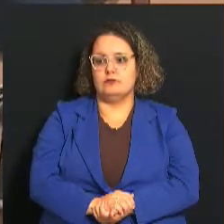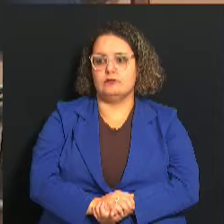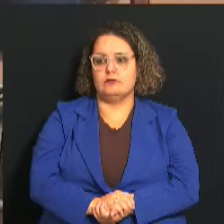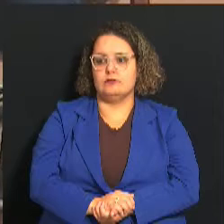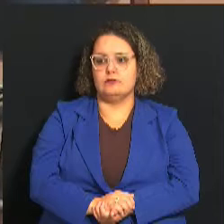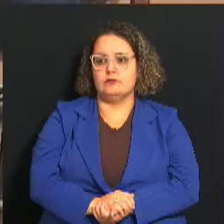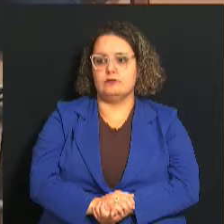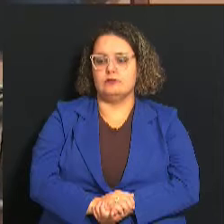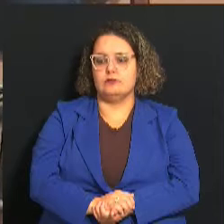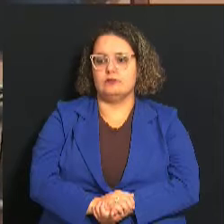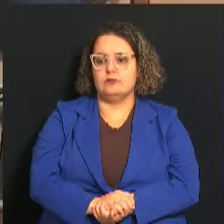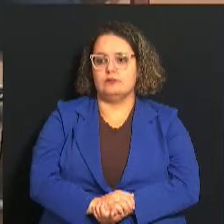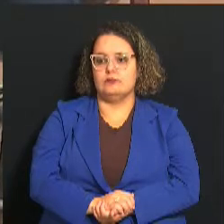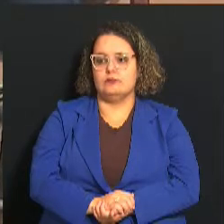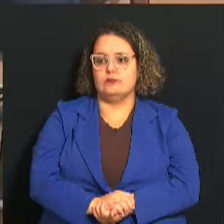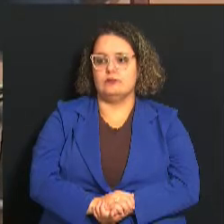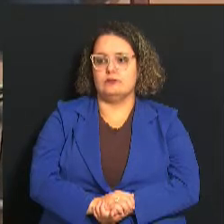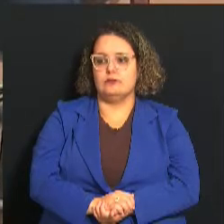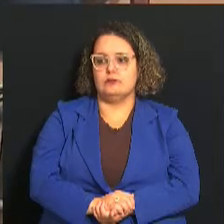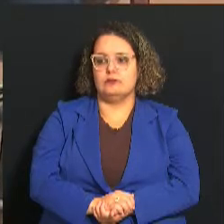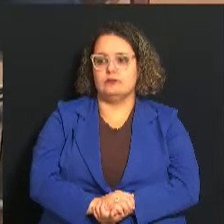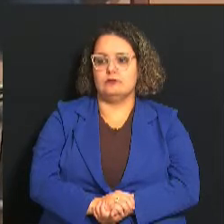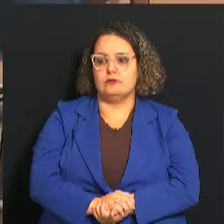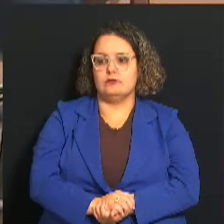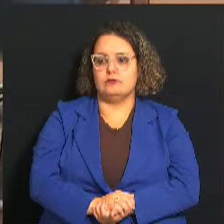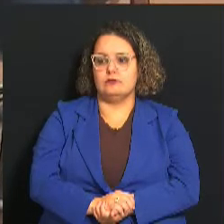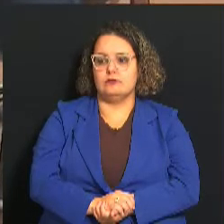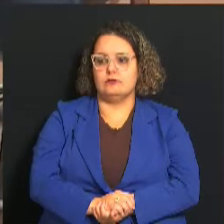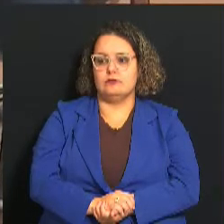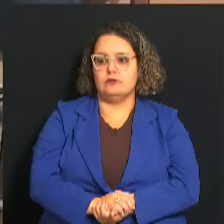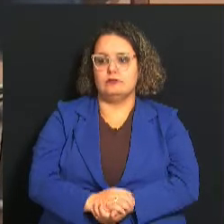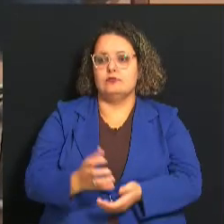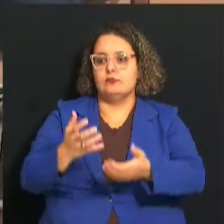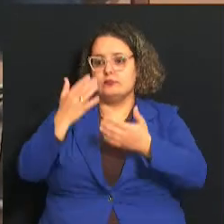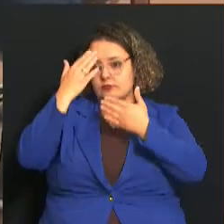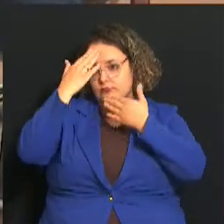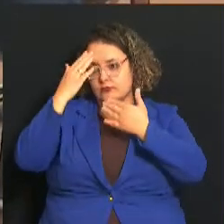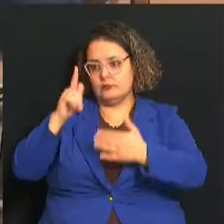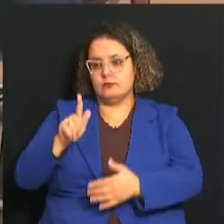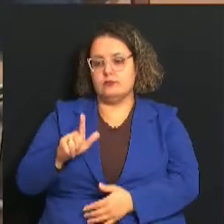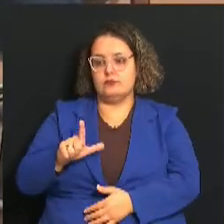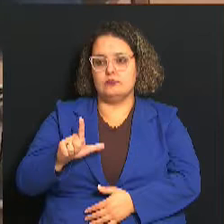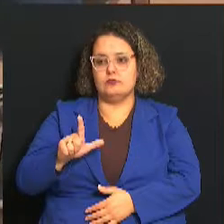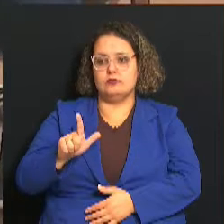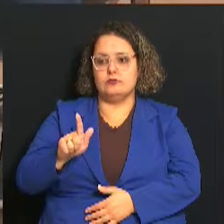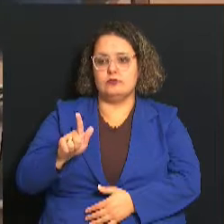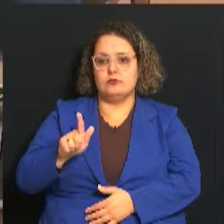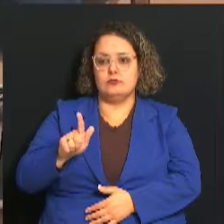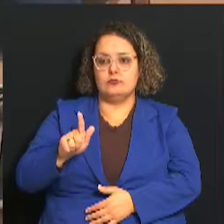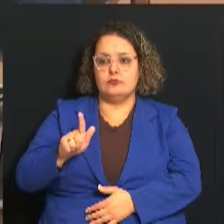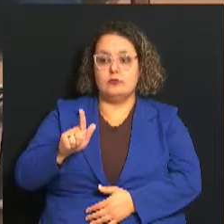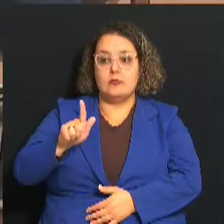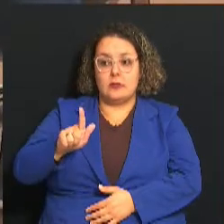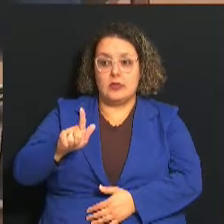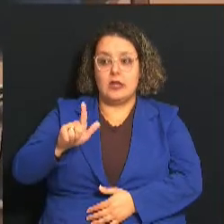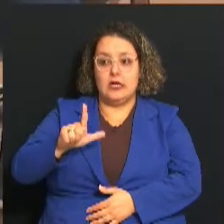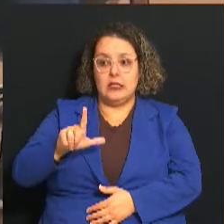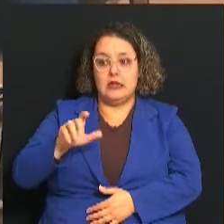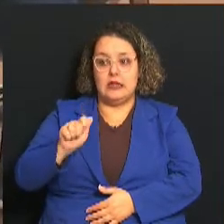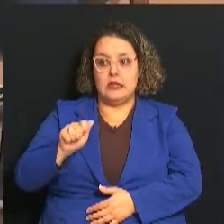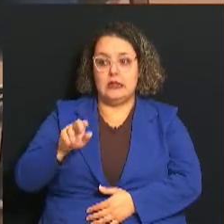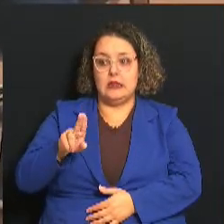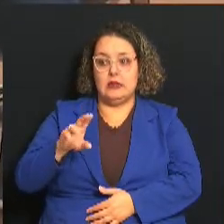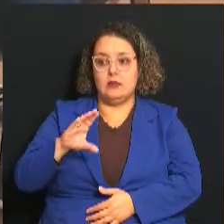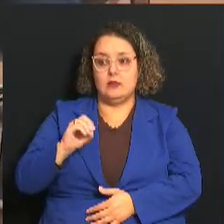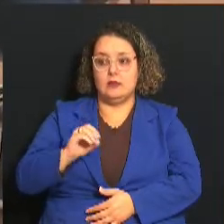Obrigado, vereadora Guida. Também quero anunciar e agradecer a presença do Glauco, né? Glauco Azevedo, que é conselheiro do CODEMA. Passo a palavra